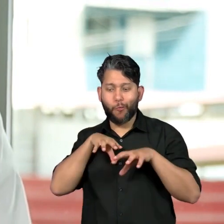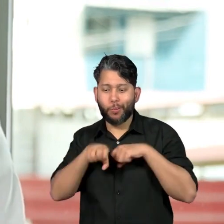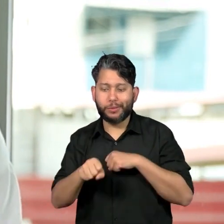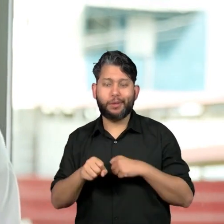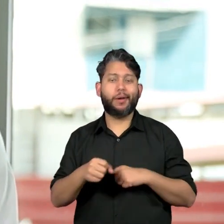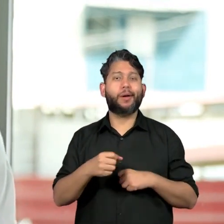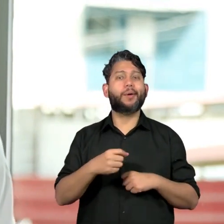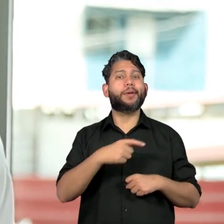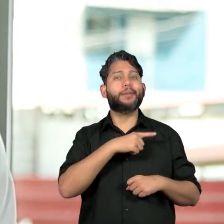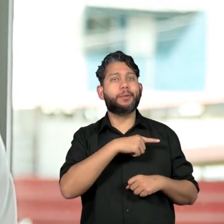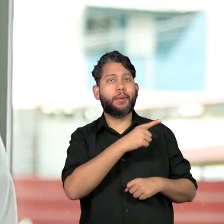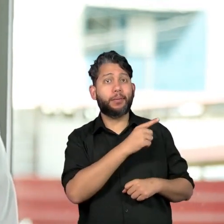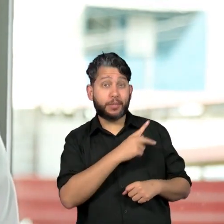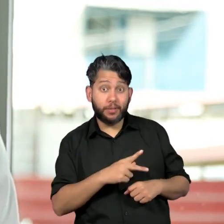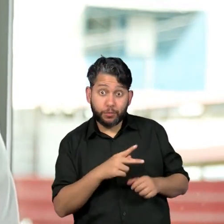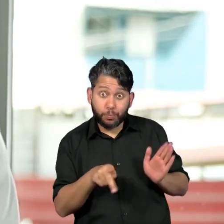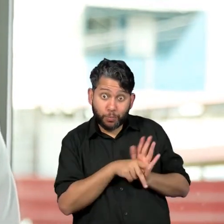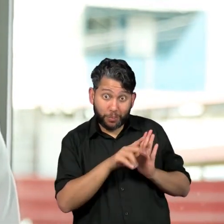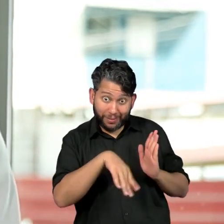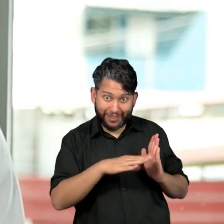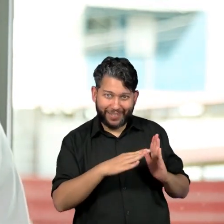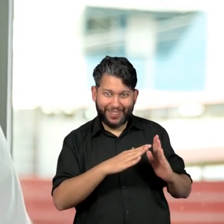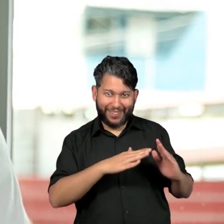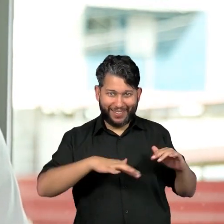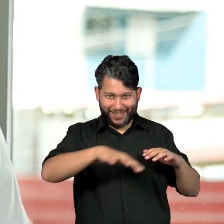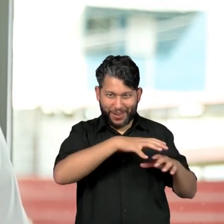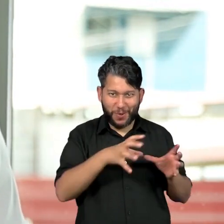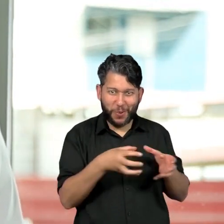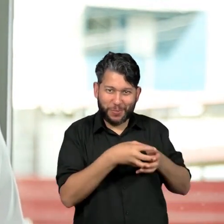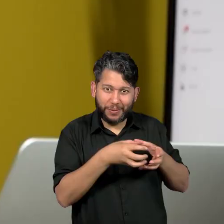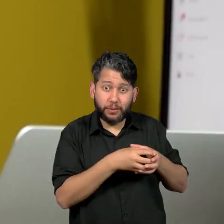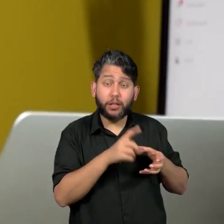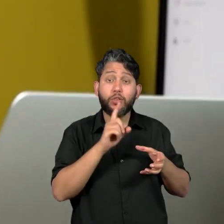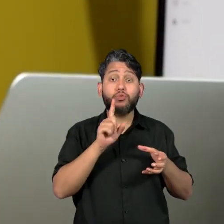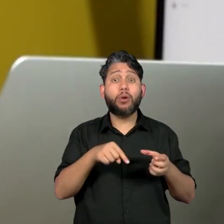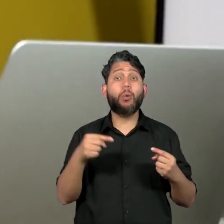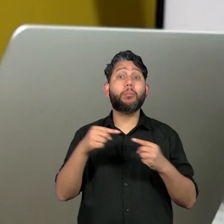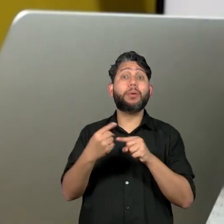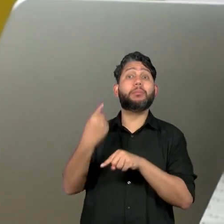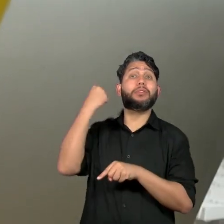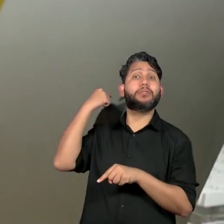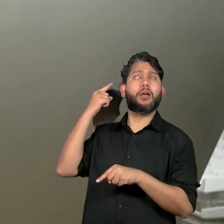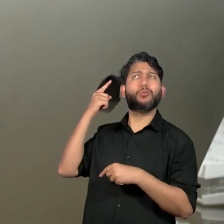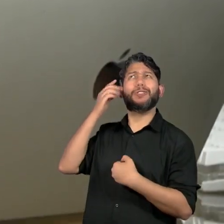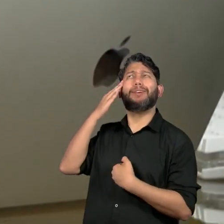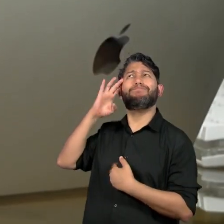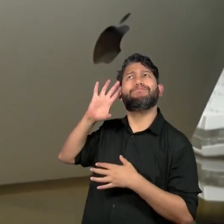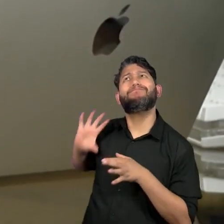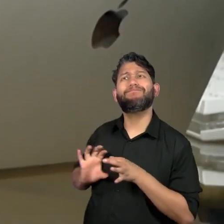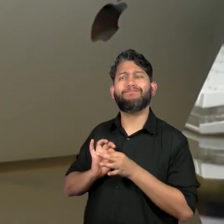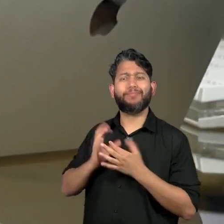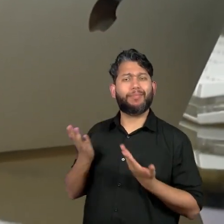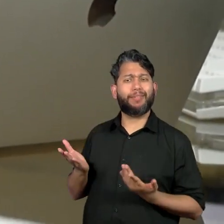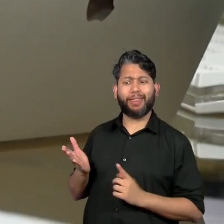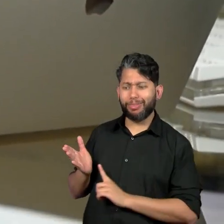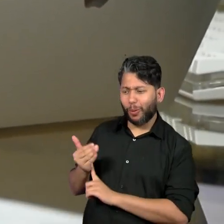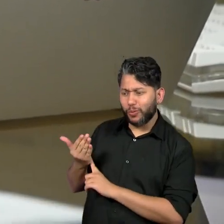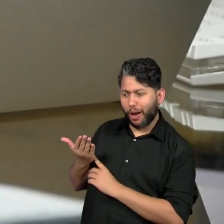formação é de presidente do G10 Favelas, foi muito ligada a isso lá no passado. Víamos que a tecnologia